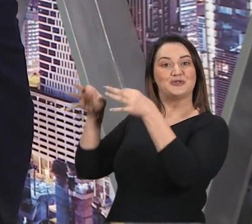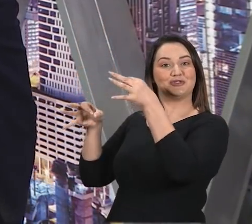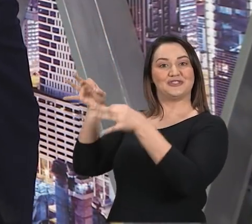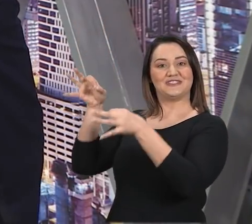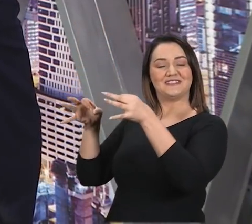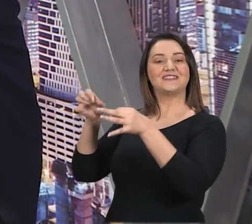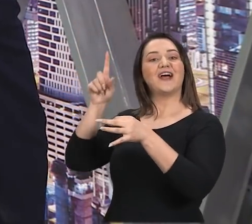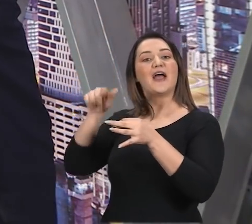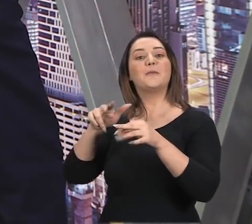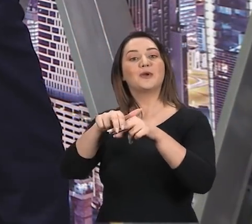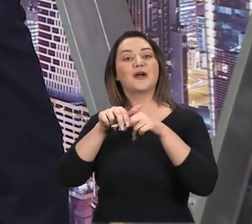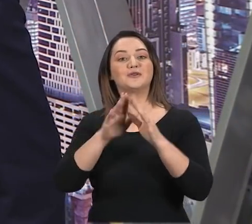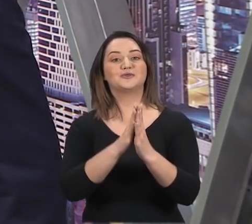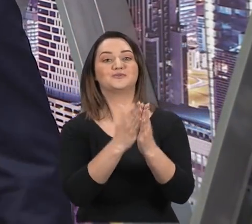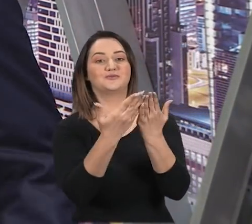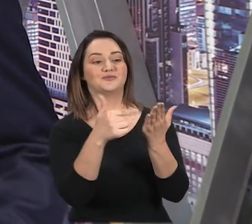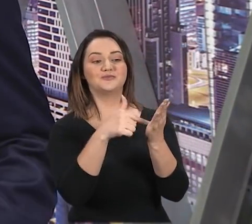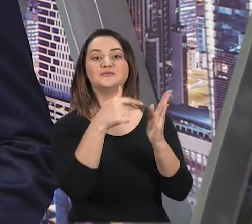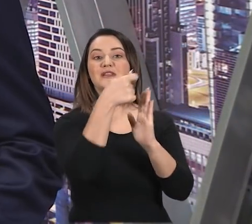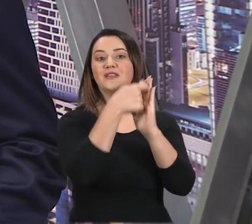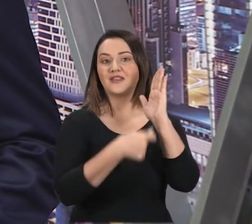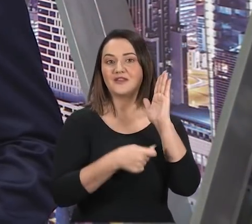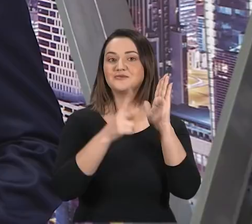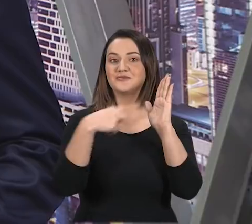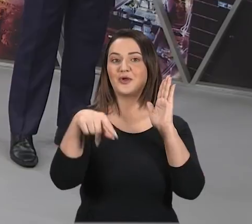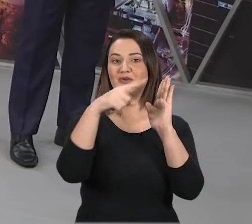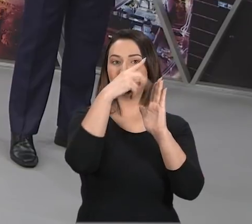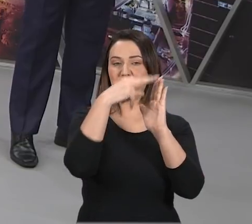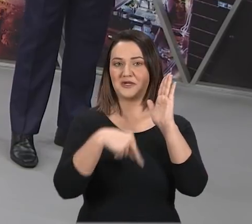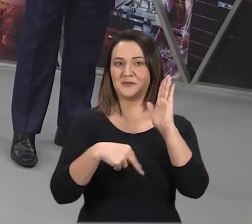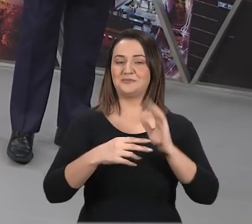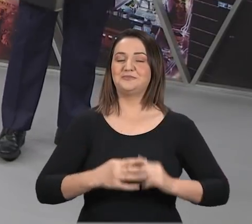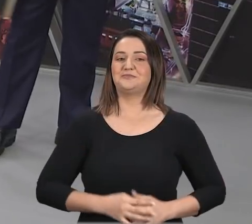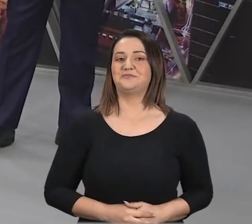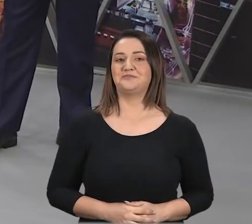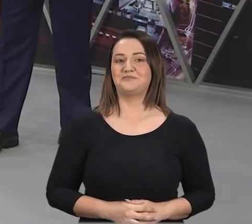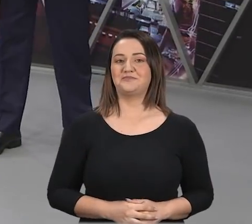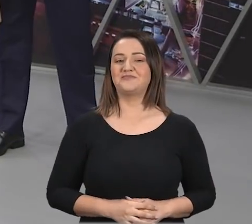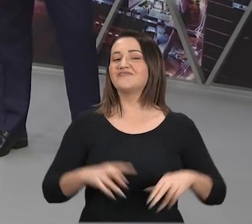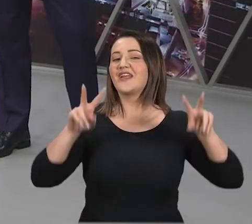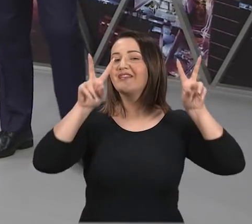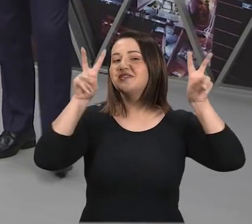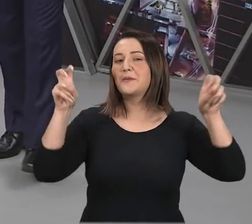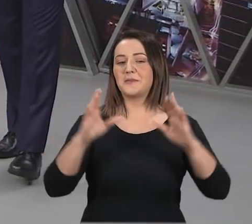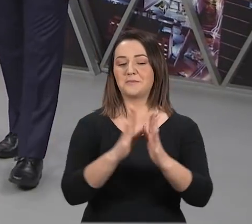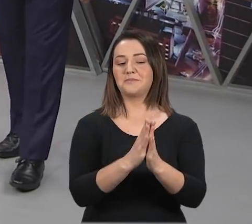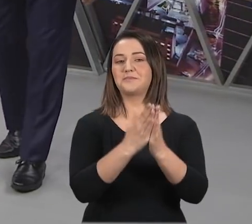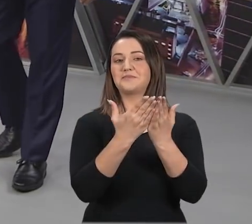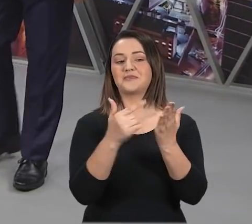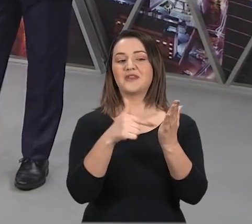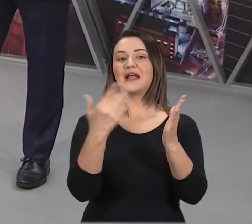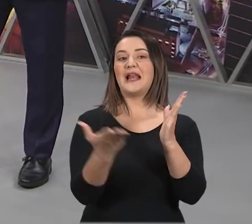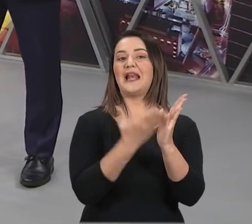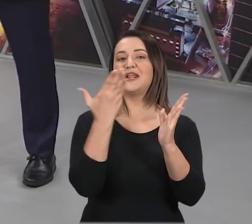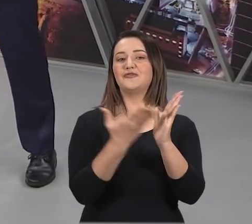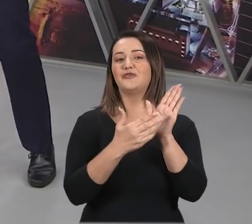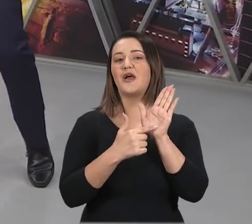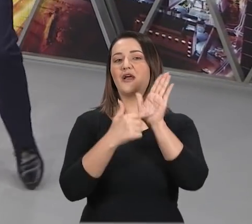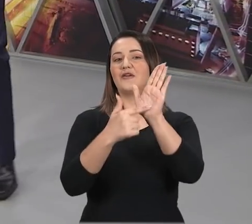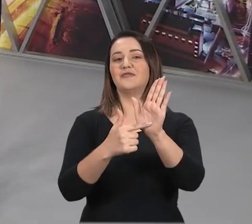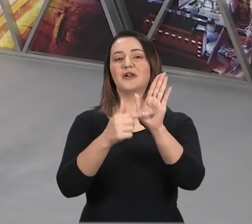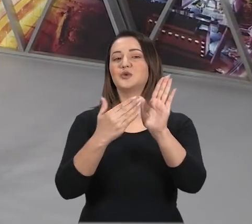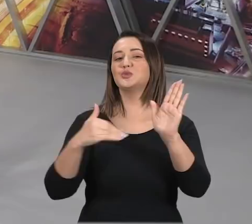dos textos que eu vou mostrar a partir de agora. O livro que revela tudo é este livro aqui, a